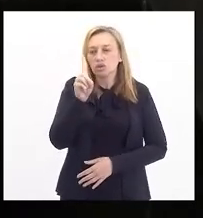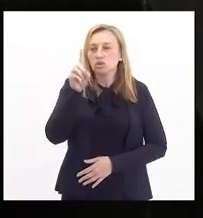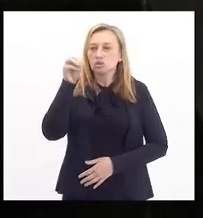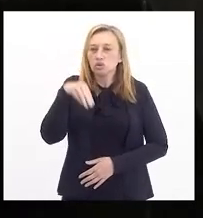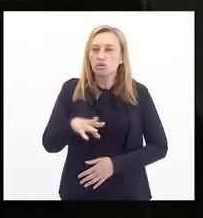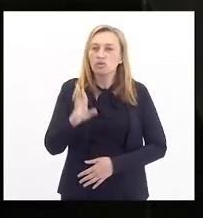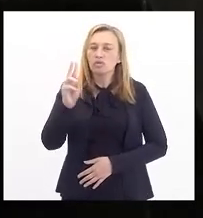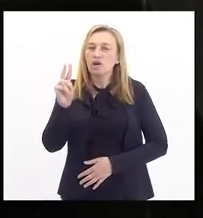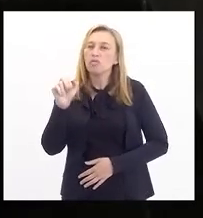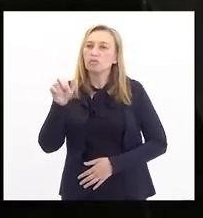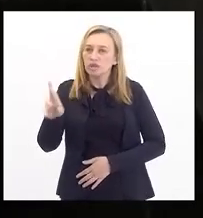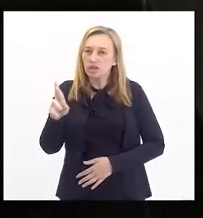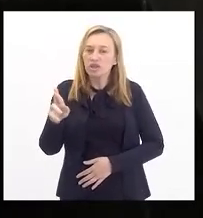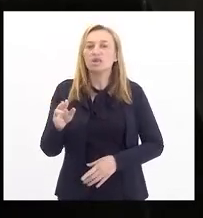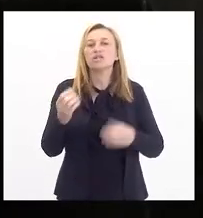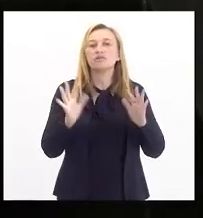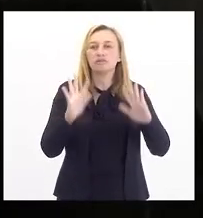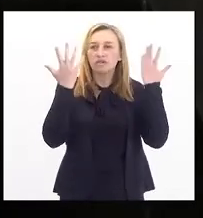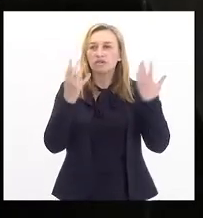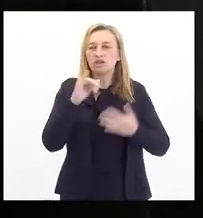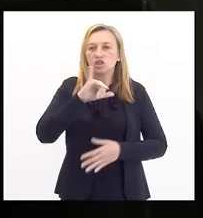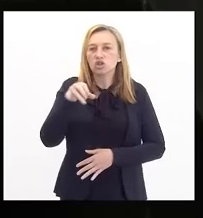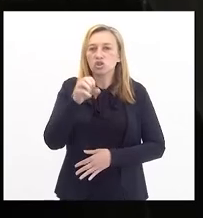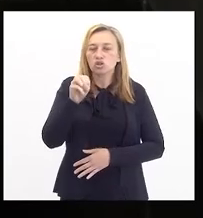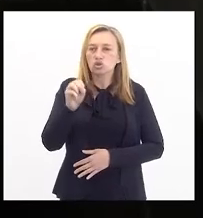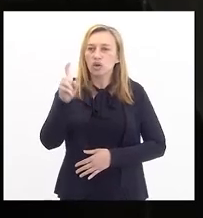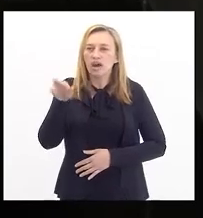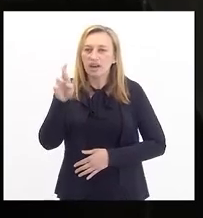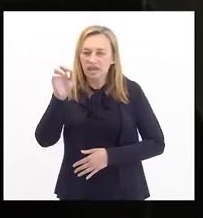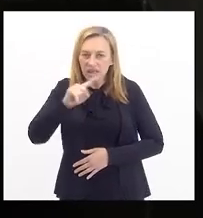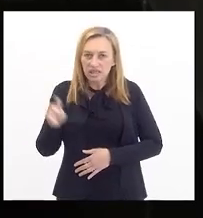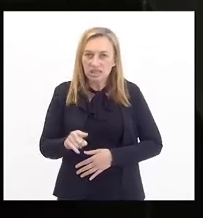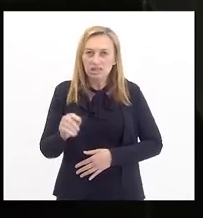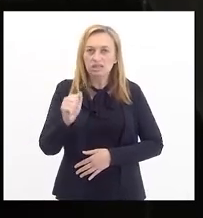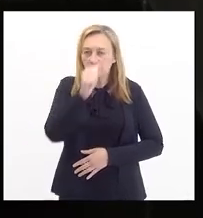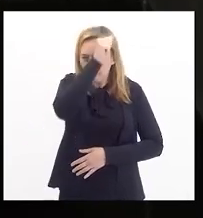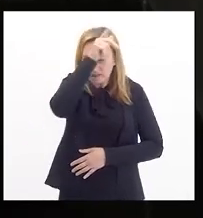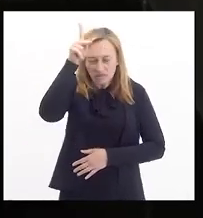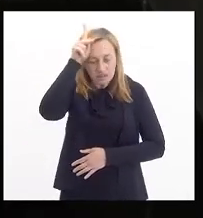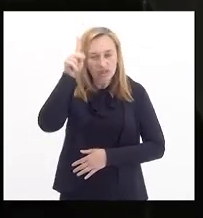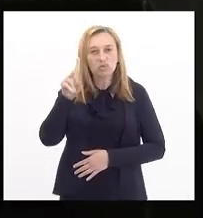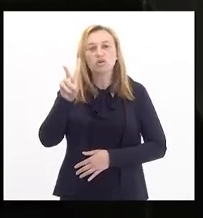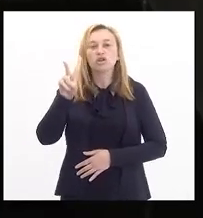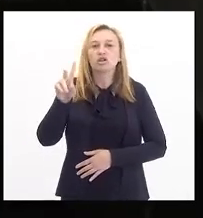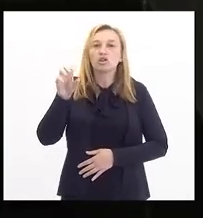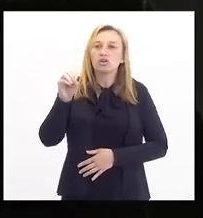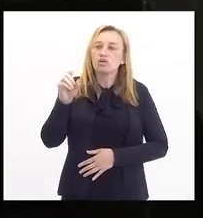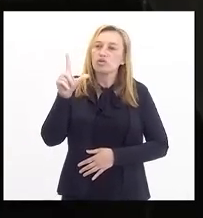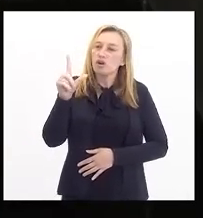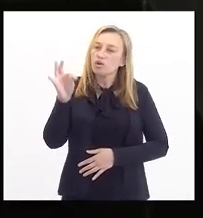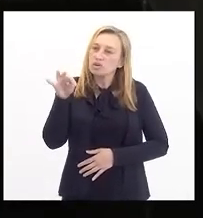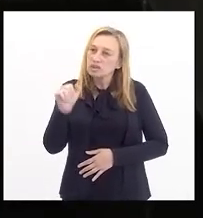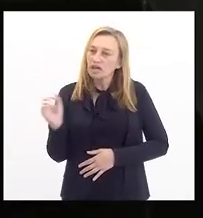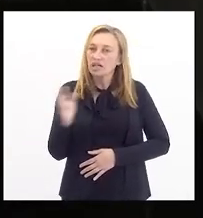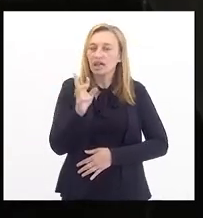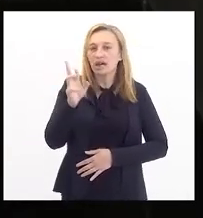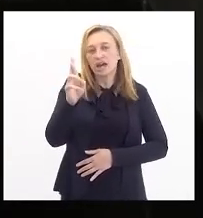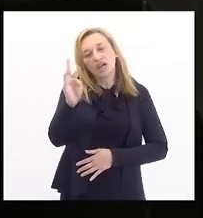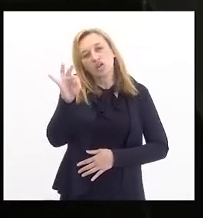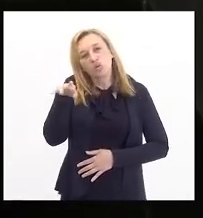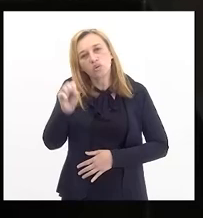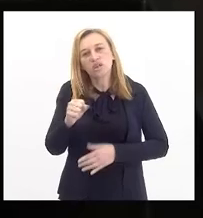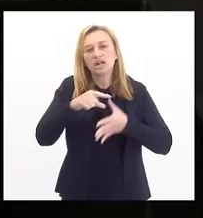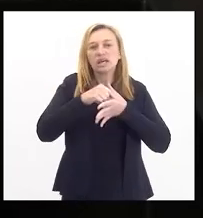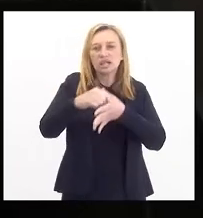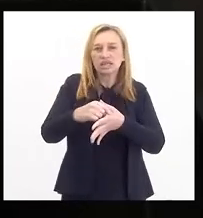viva Juarez Antunes, prefeito de Volta Redonda, líder dos trabalhadores